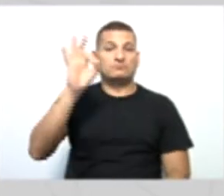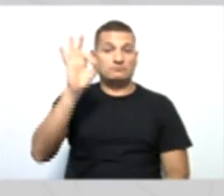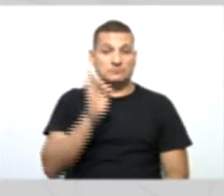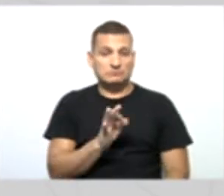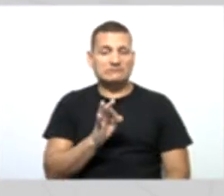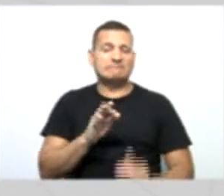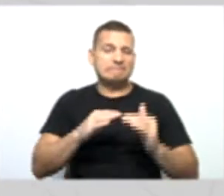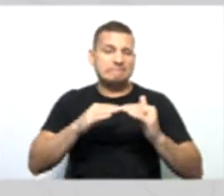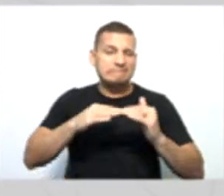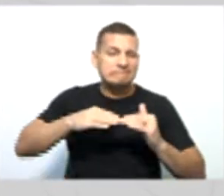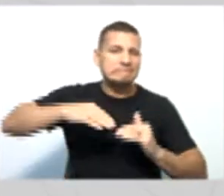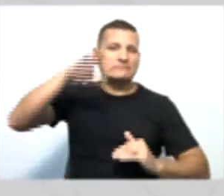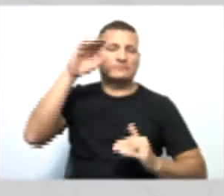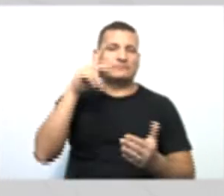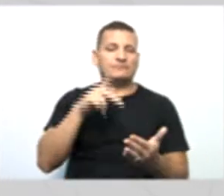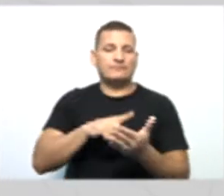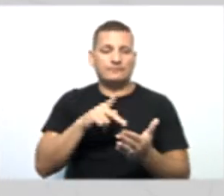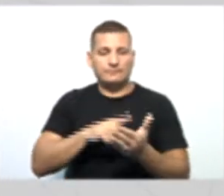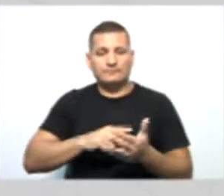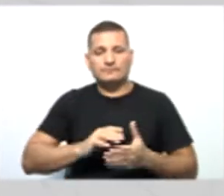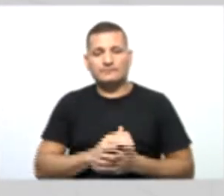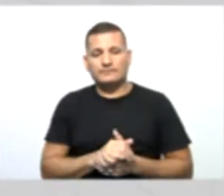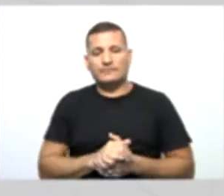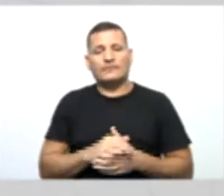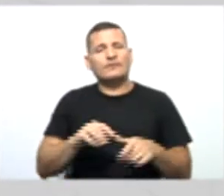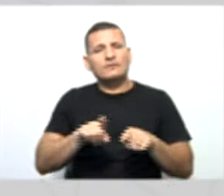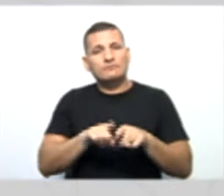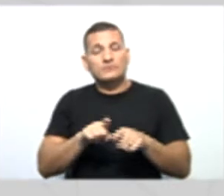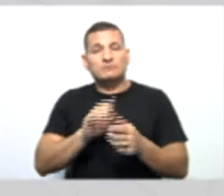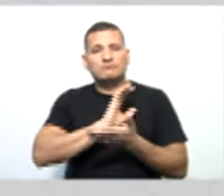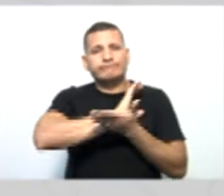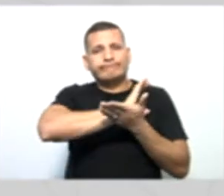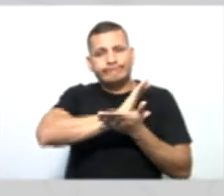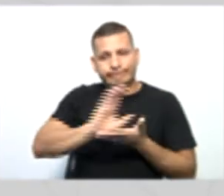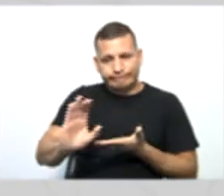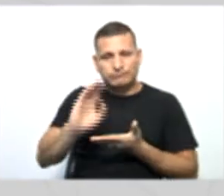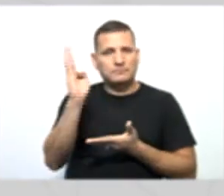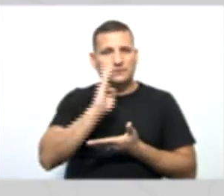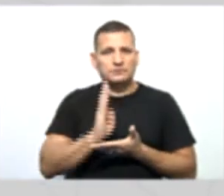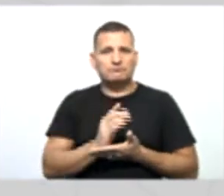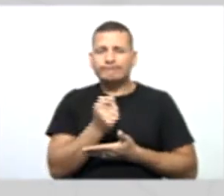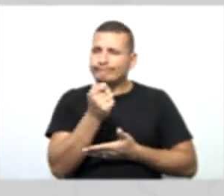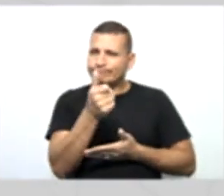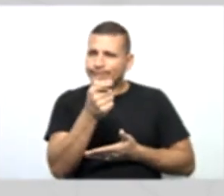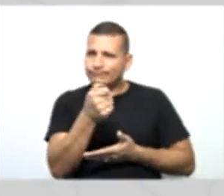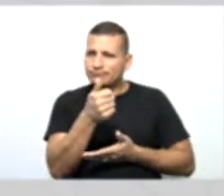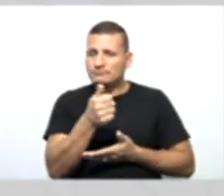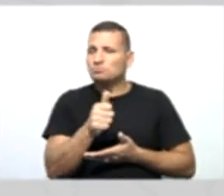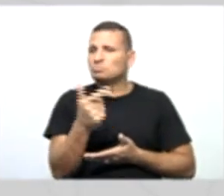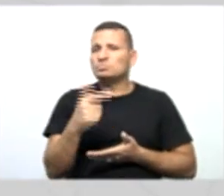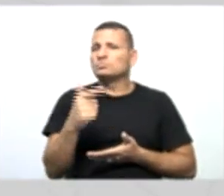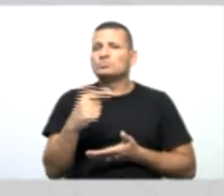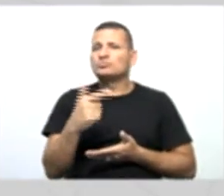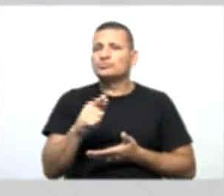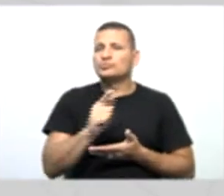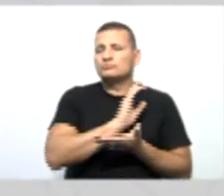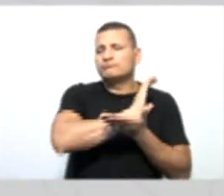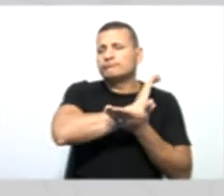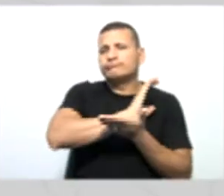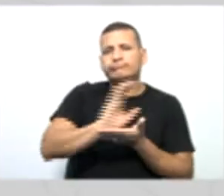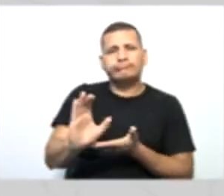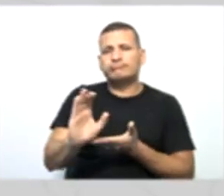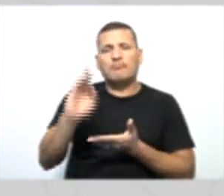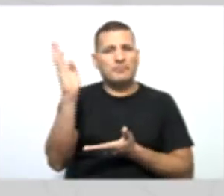alta mesmo, baixa de capacidade de investimento no país. Então, não tinha aquele investimento no